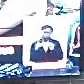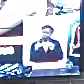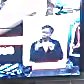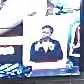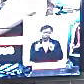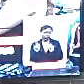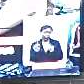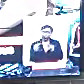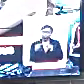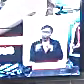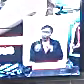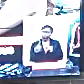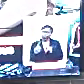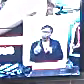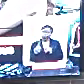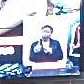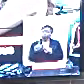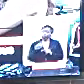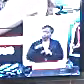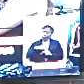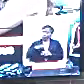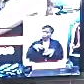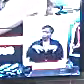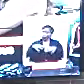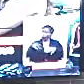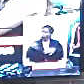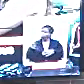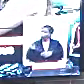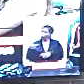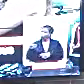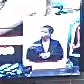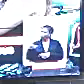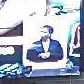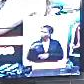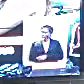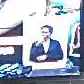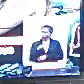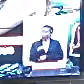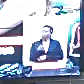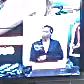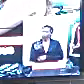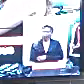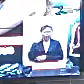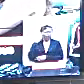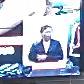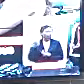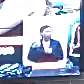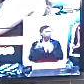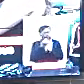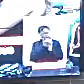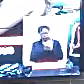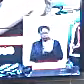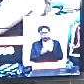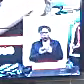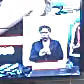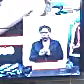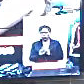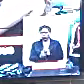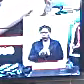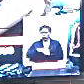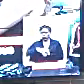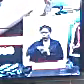eh juridicamente senhora tá falando erradamente eu acho que a senora tem de ver a súmula do STJ tem